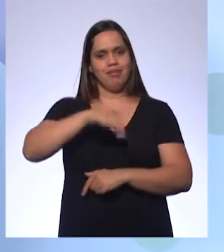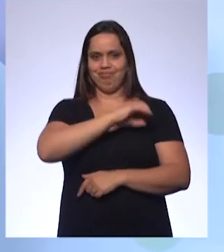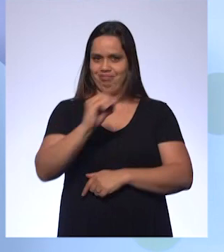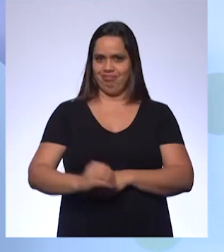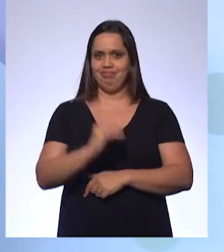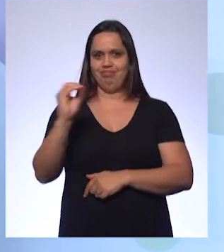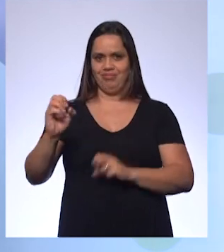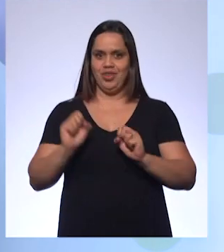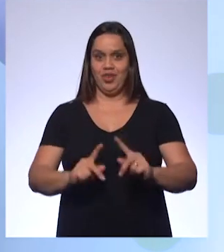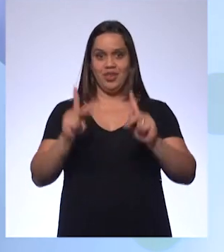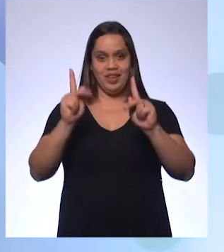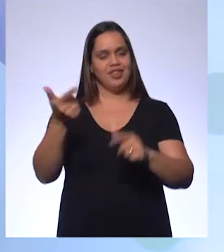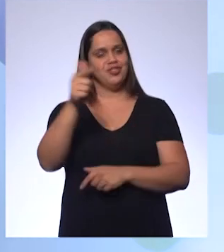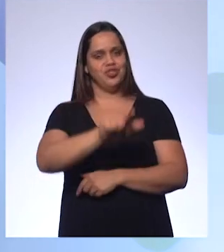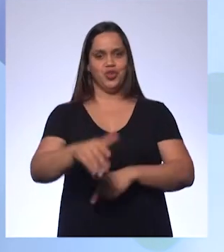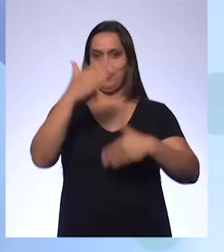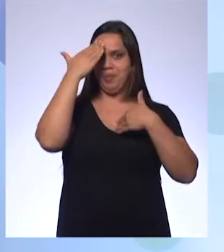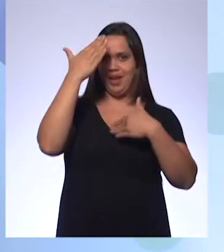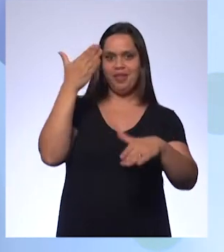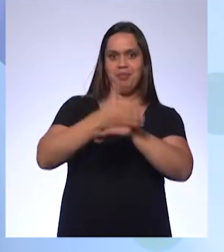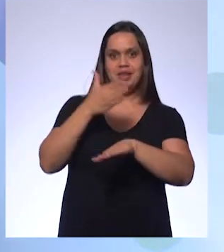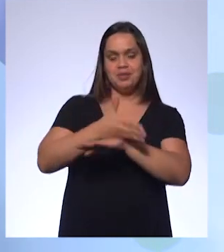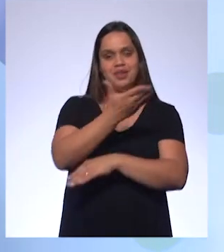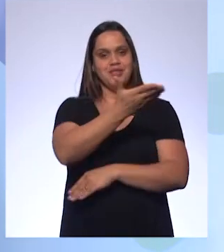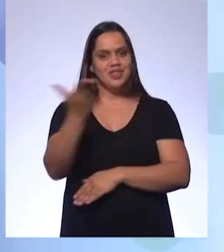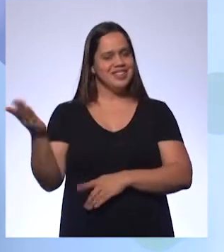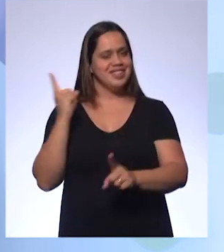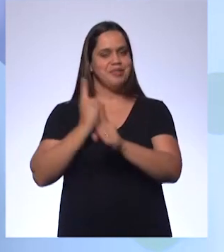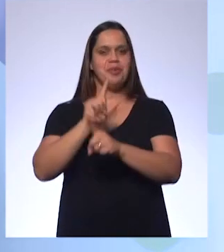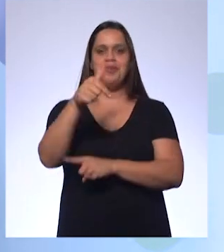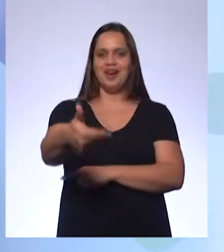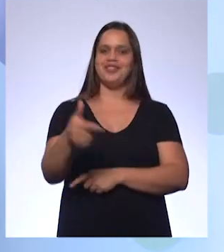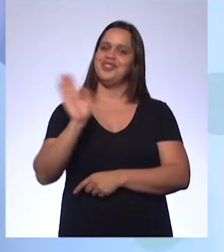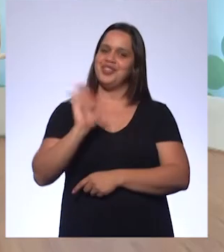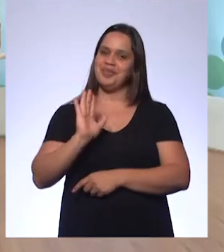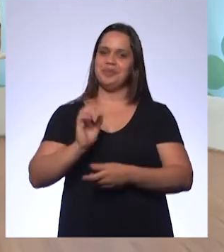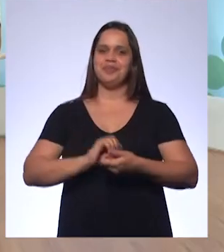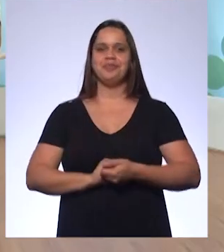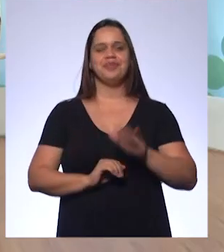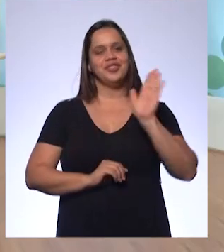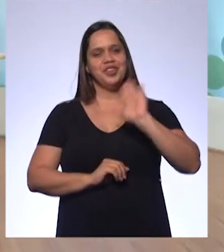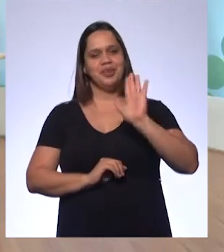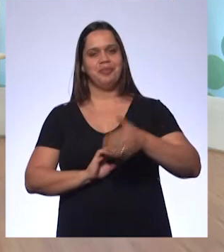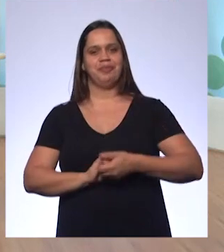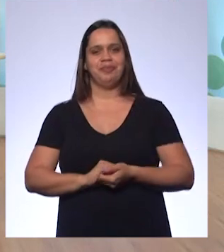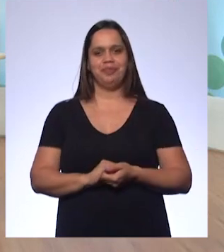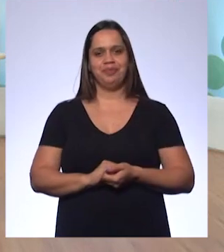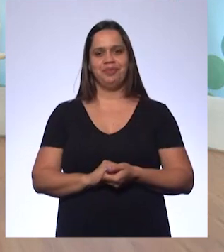Mídias. Mais uma vez, eu agradeço a participação de todos e até a próxima. Tchau, tchau. Até!